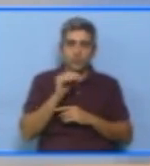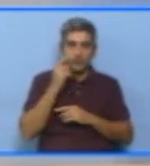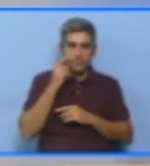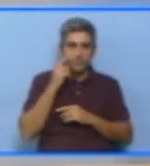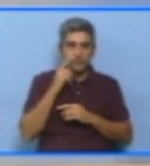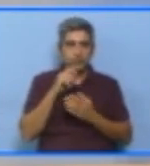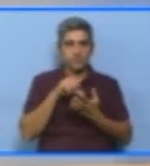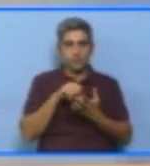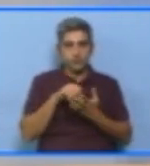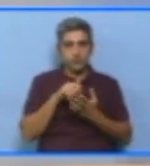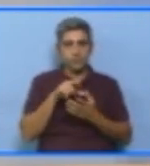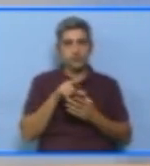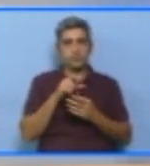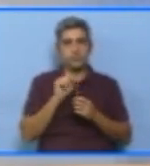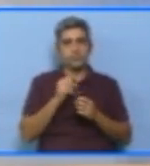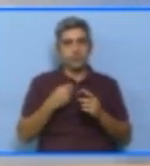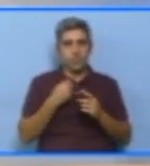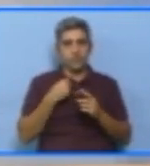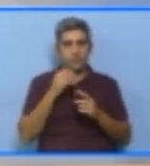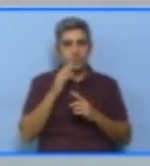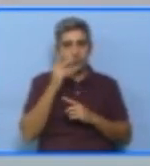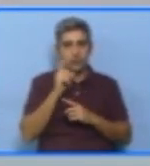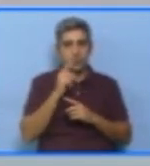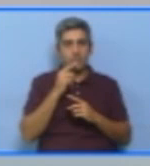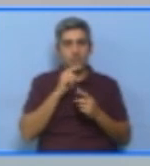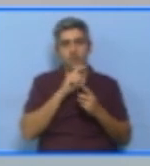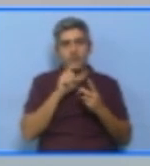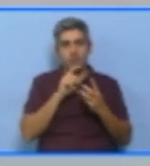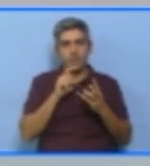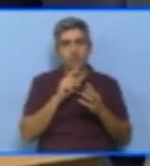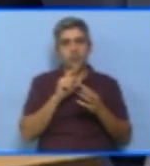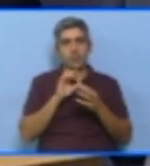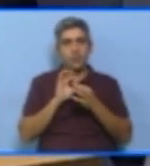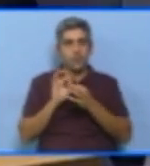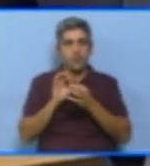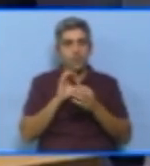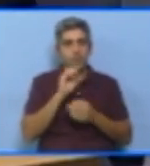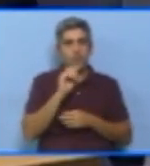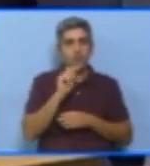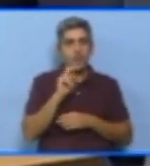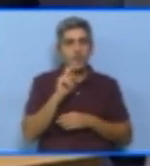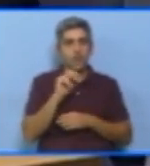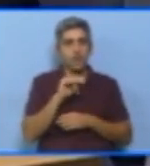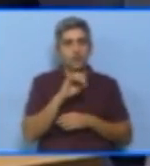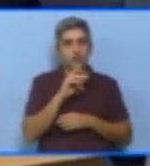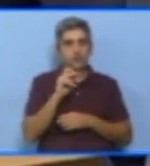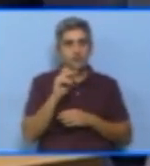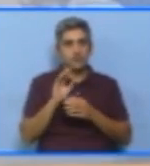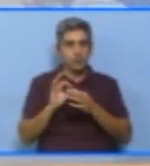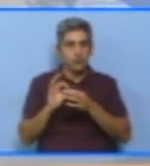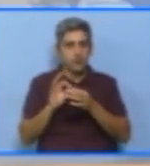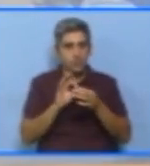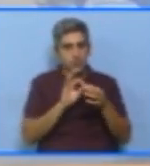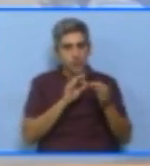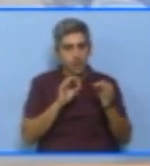no centro das suas preocupações, que é a questão da coerência de vida. Exato. A coerência de vida